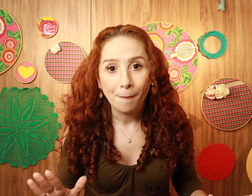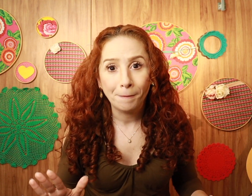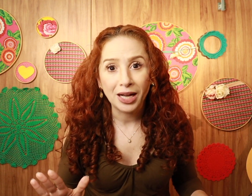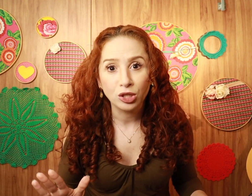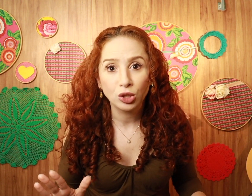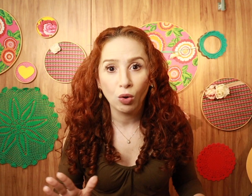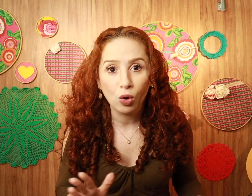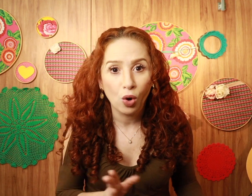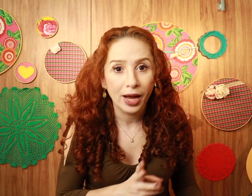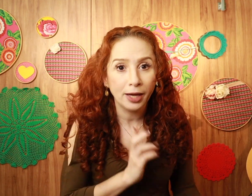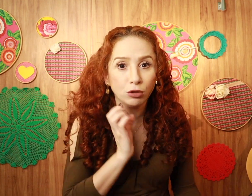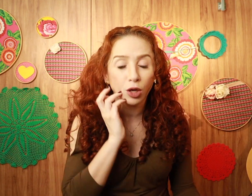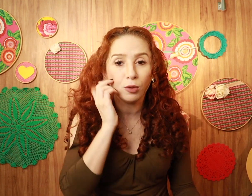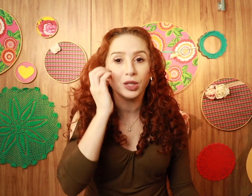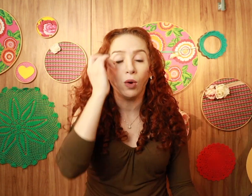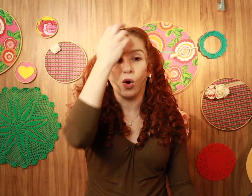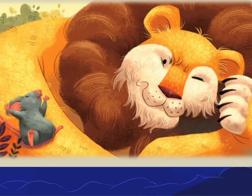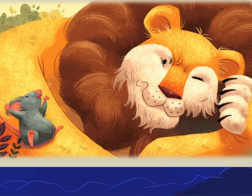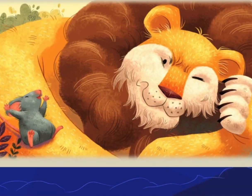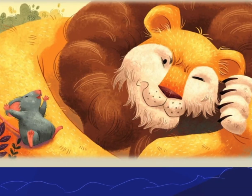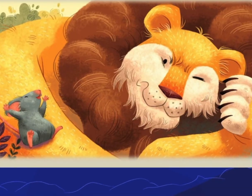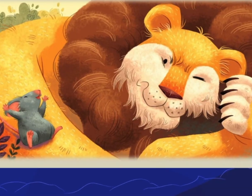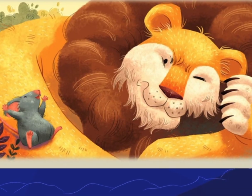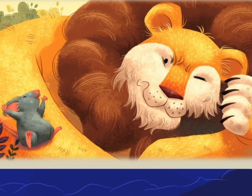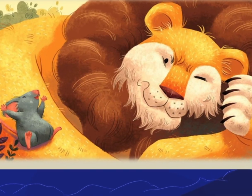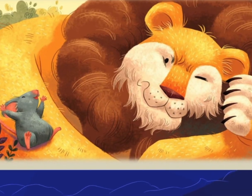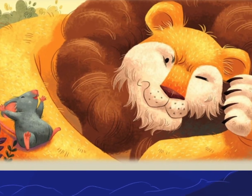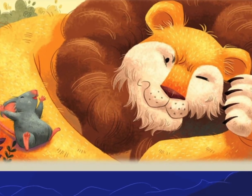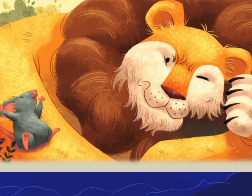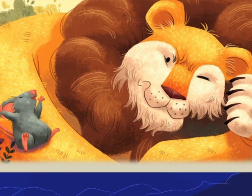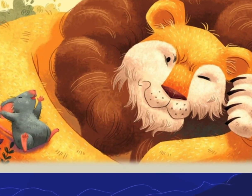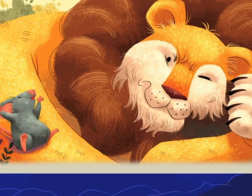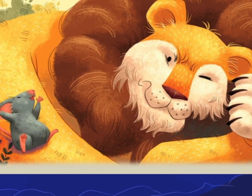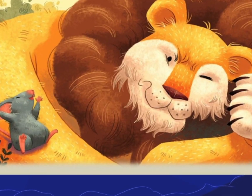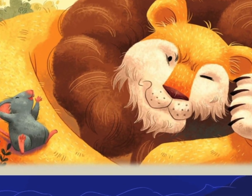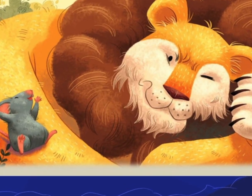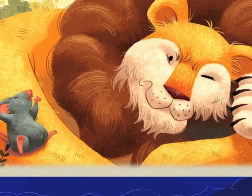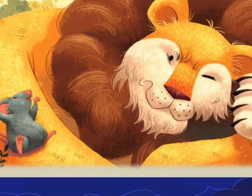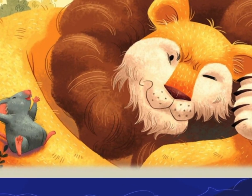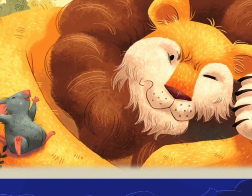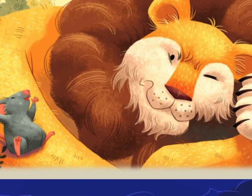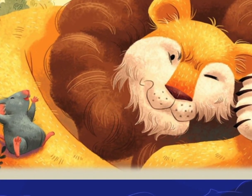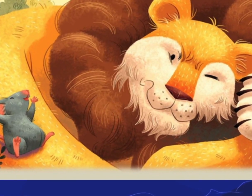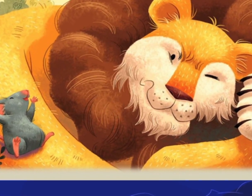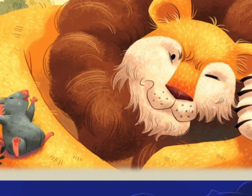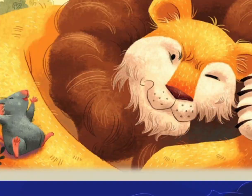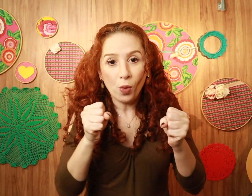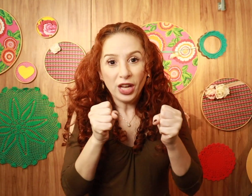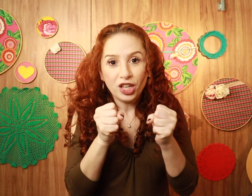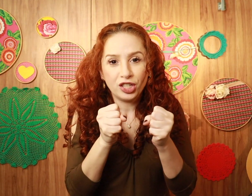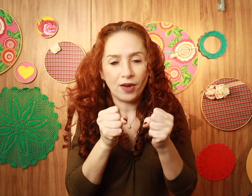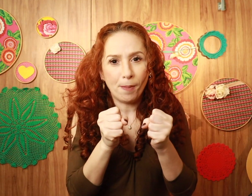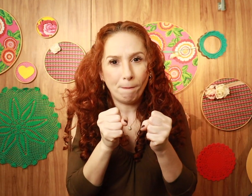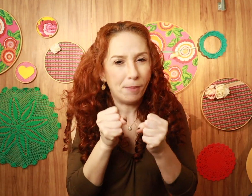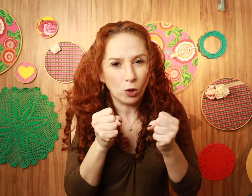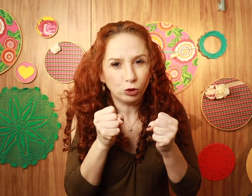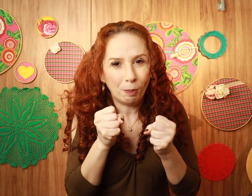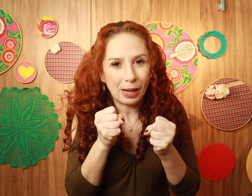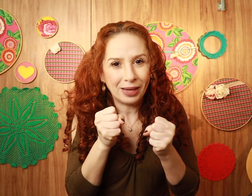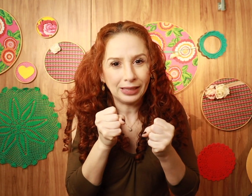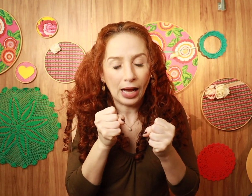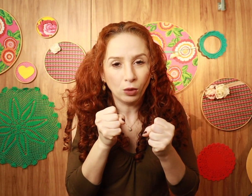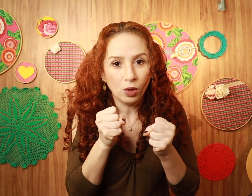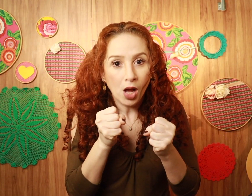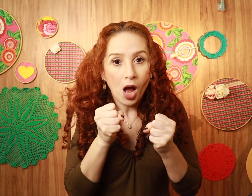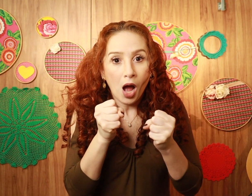descuidado, passou correndo sobre o seu rosto. Com um bote ágil, ele o pegou e estava pronto